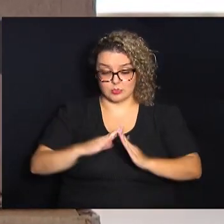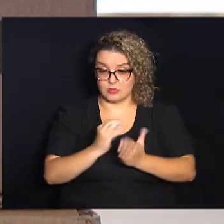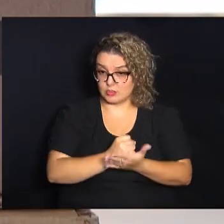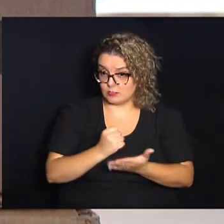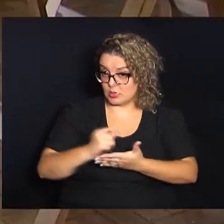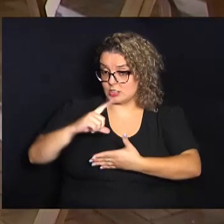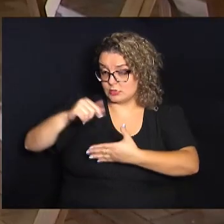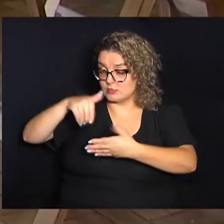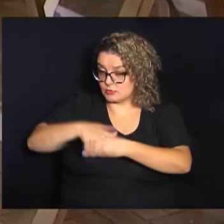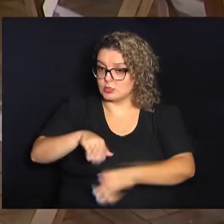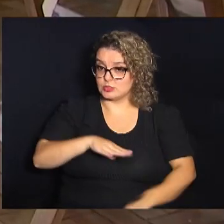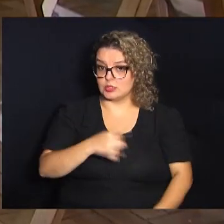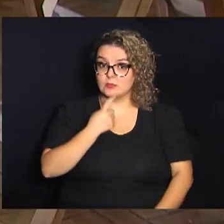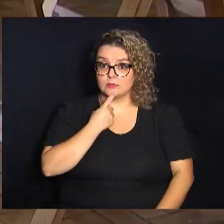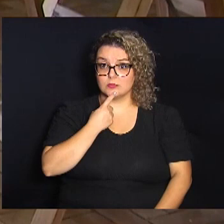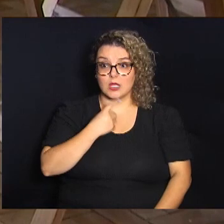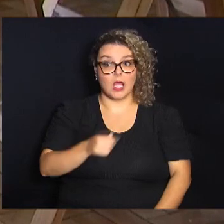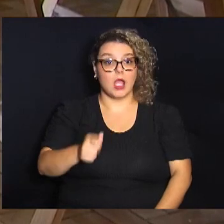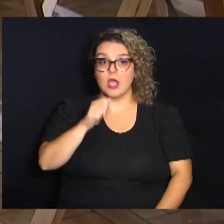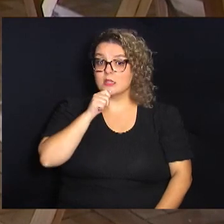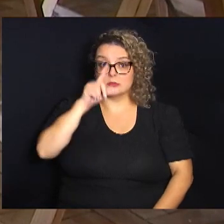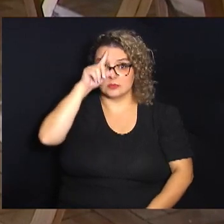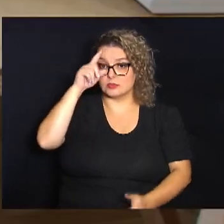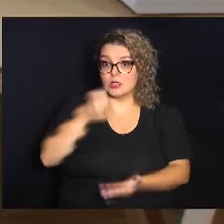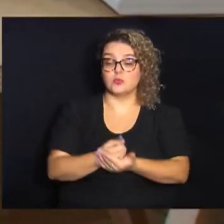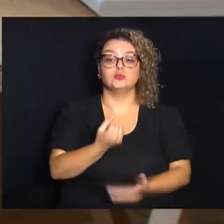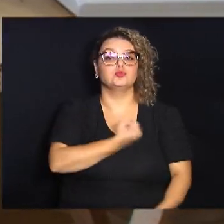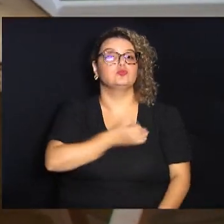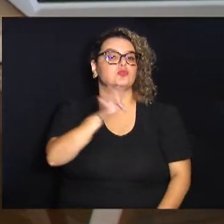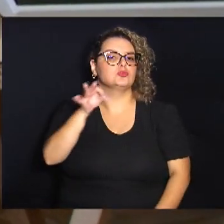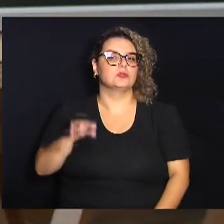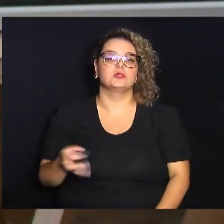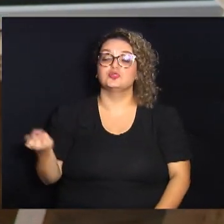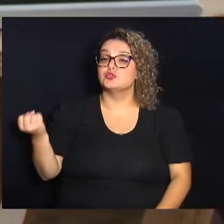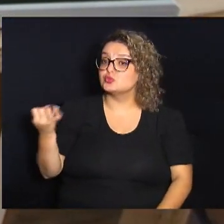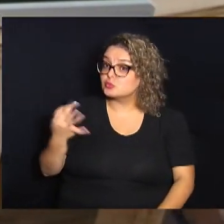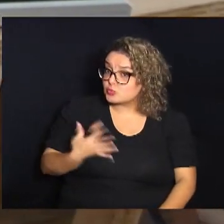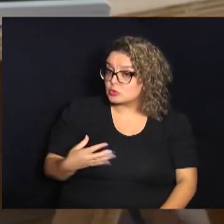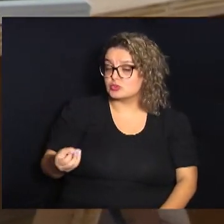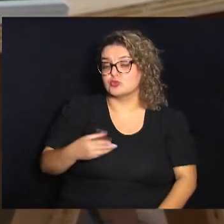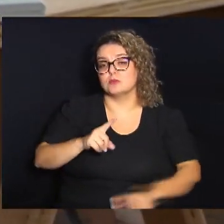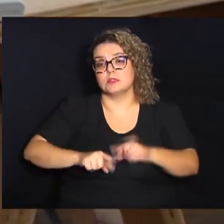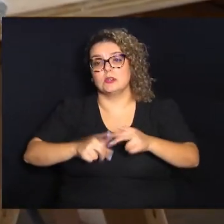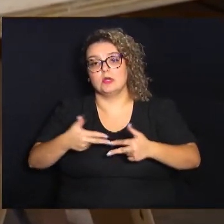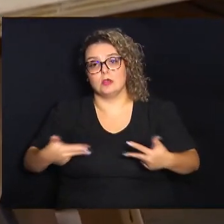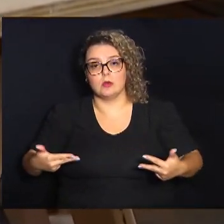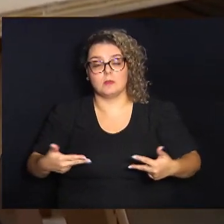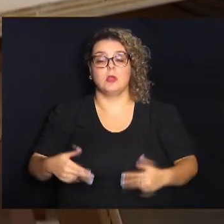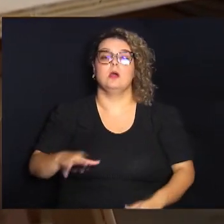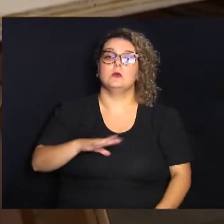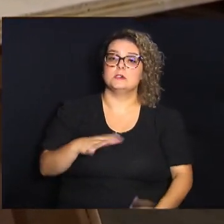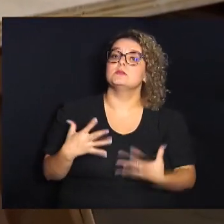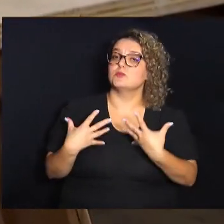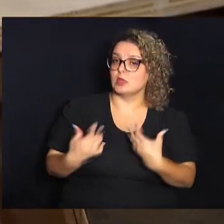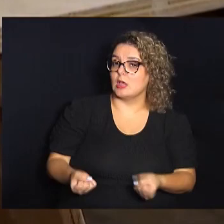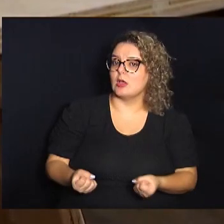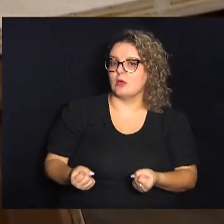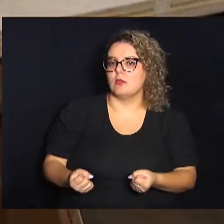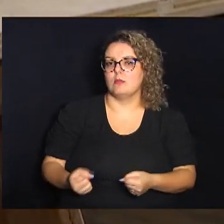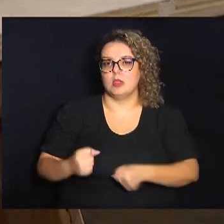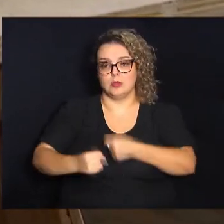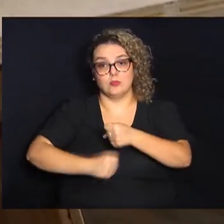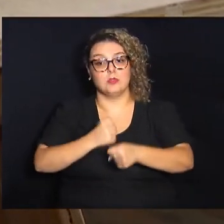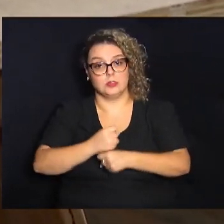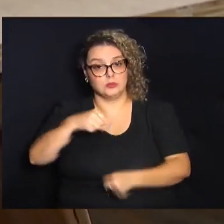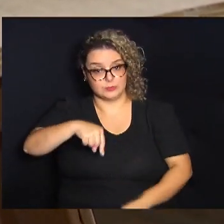de Campinas, ainda não está definido o número exato de quantos novos equipamentos o município vai receber para o pleito eleitoral